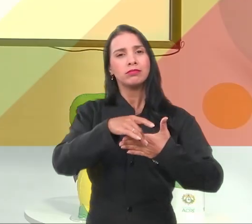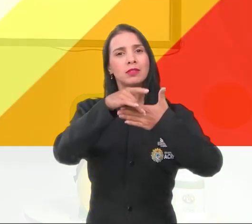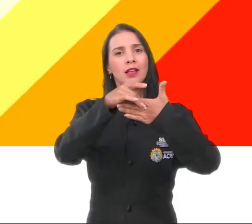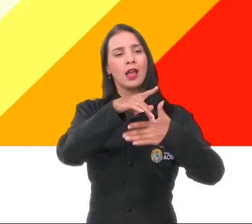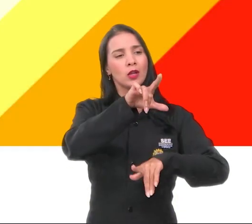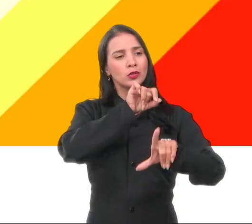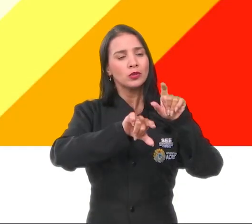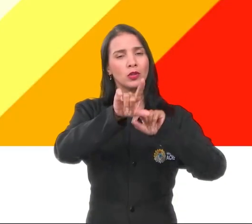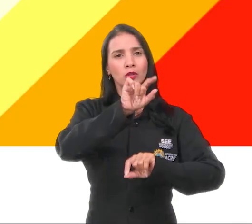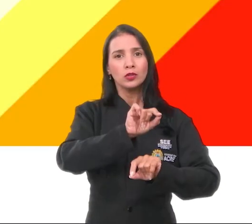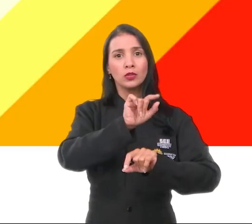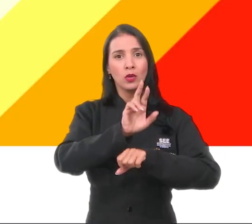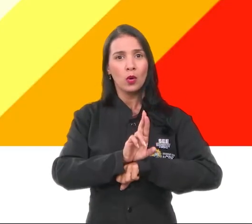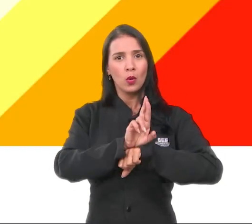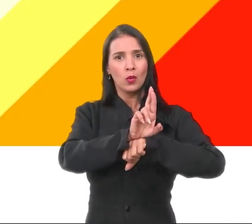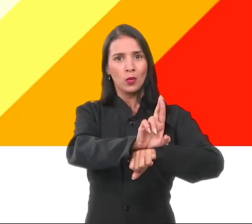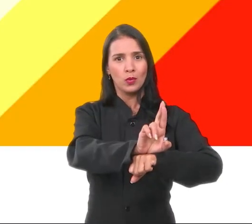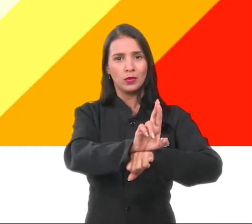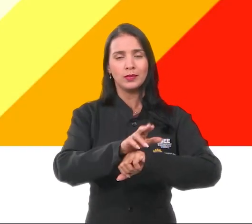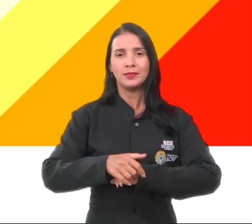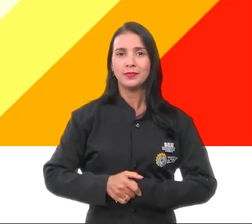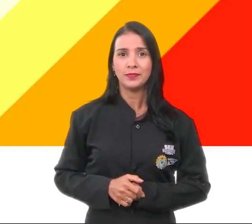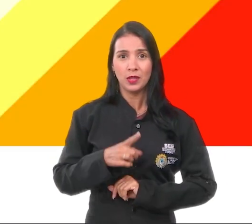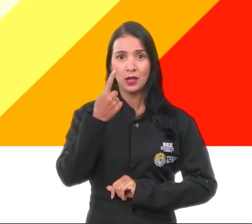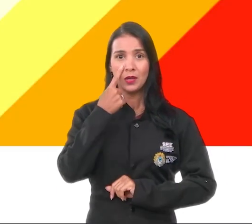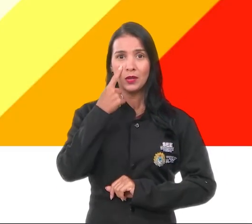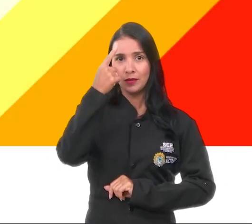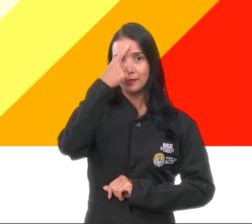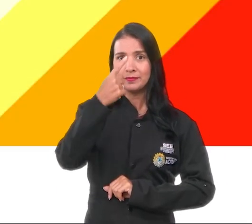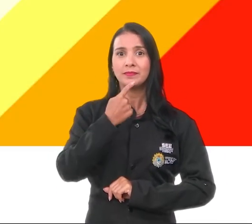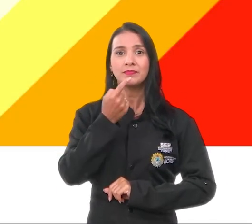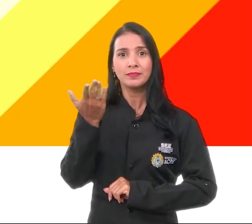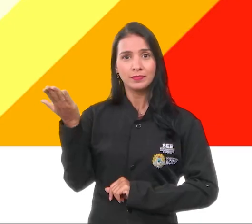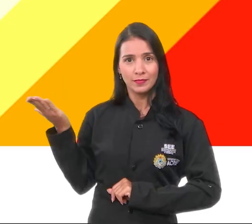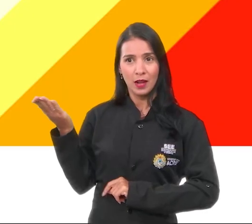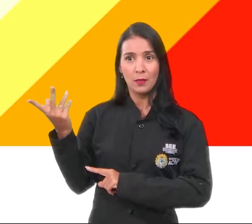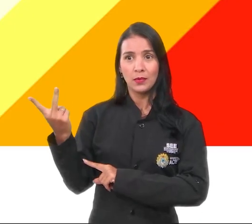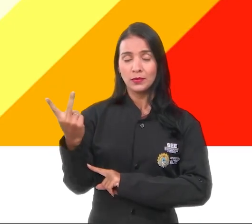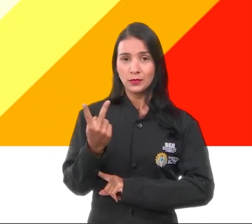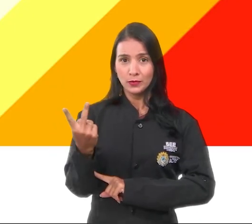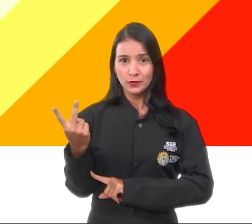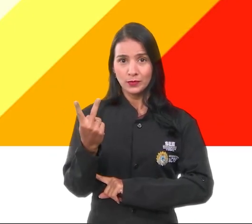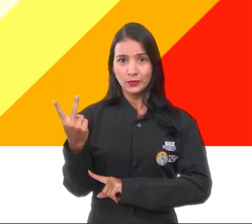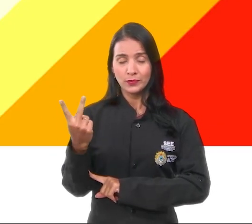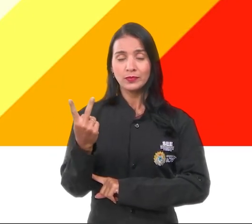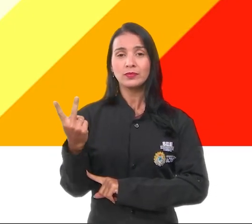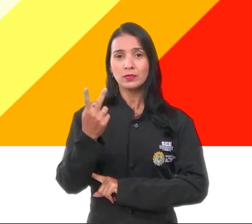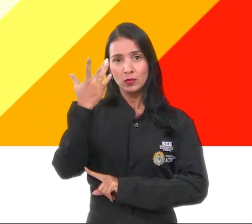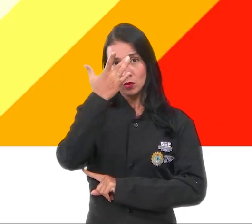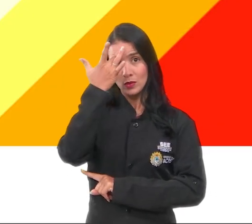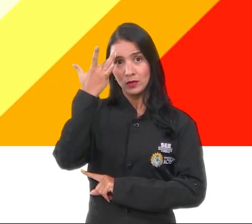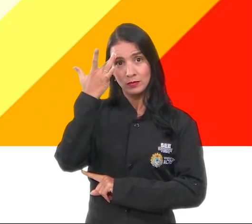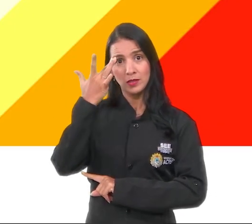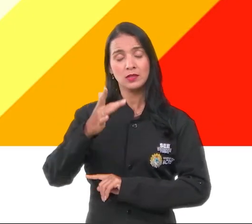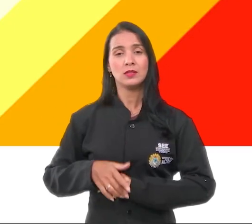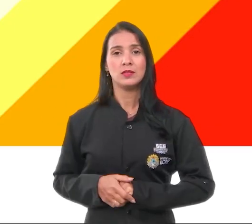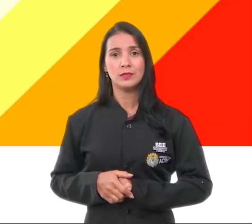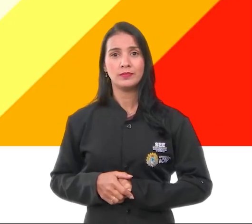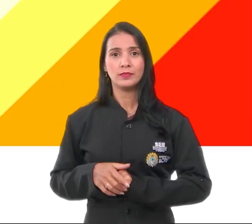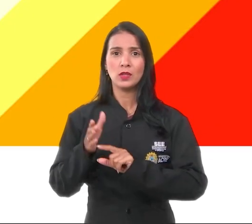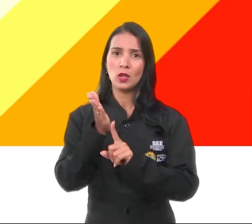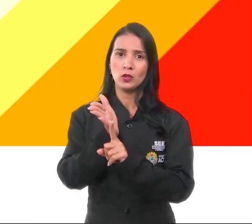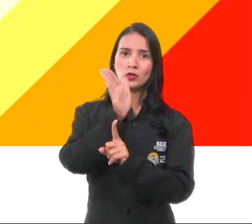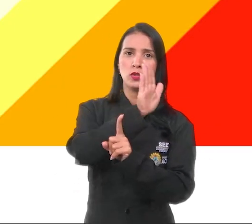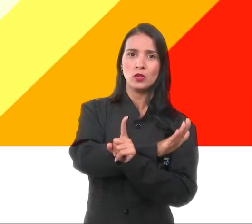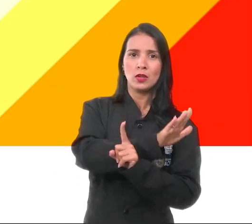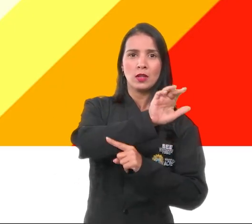representantes. Então vamos visualizar aqui uma imagem. Nós temos duas figuras, duas pessoas, e de um lado partido